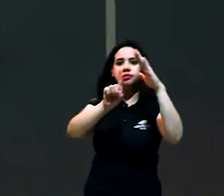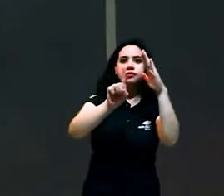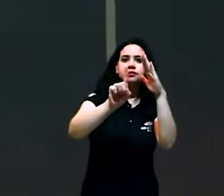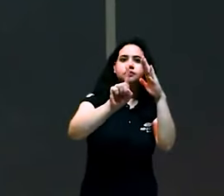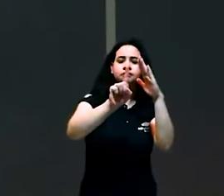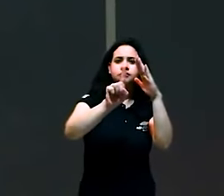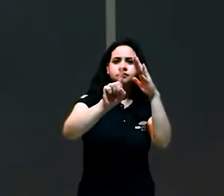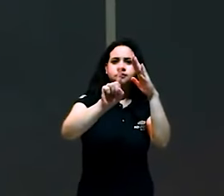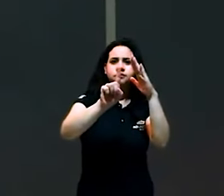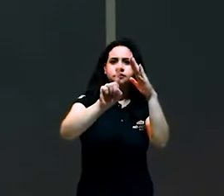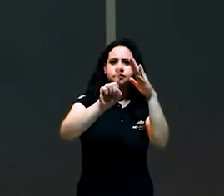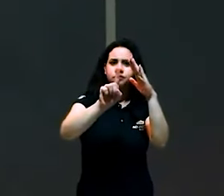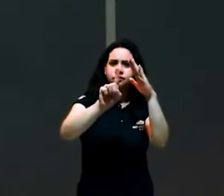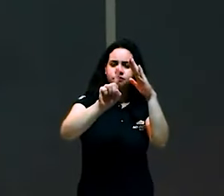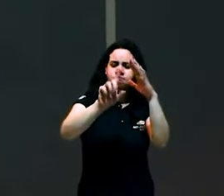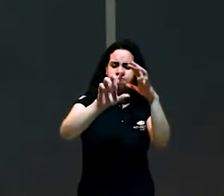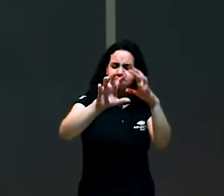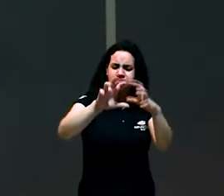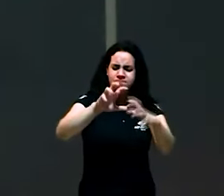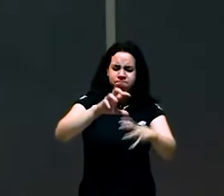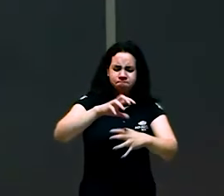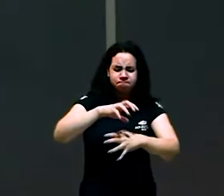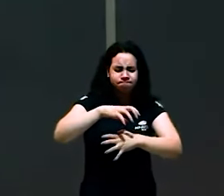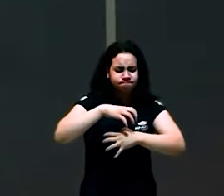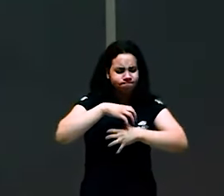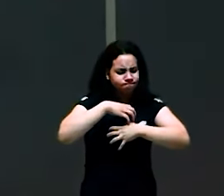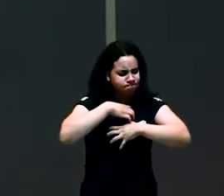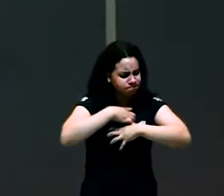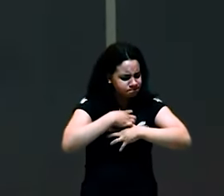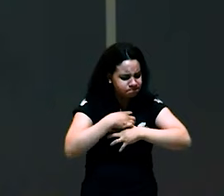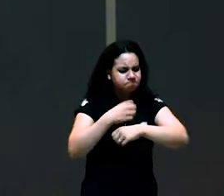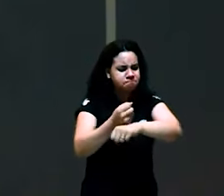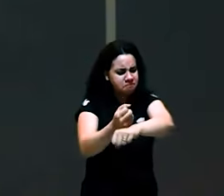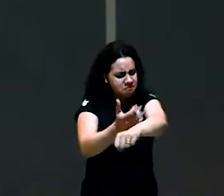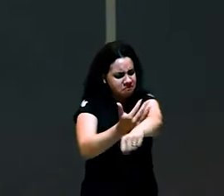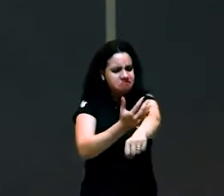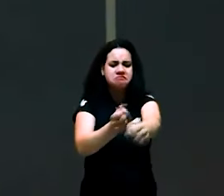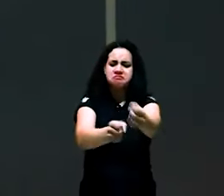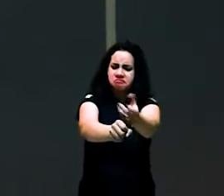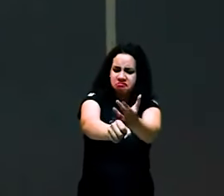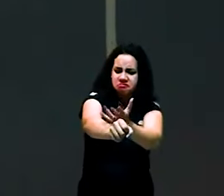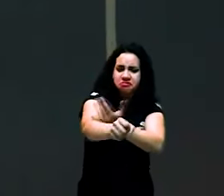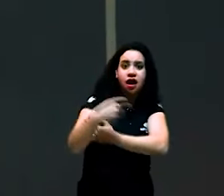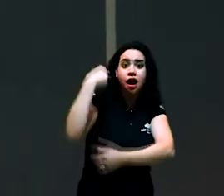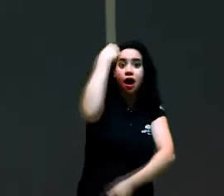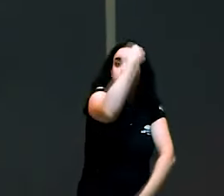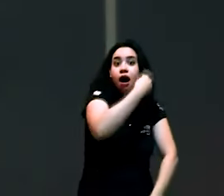a credencial que levava o missionário era somente este: ele teve em